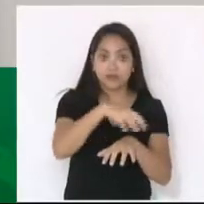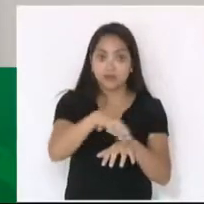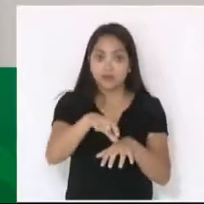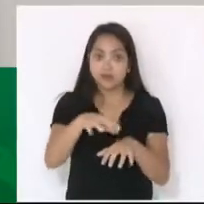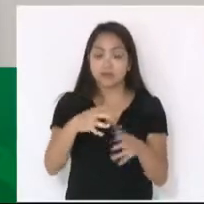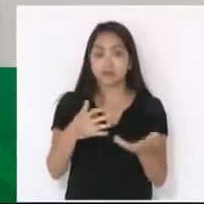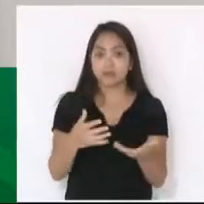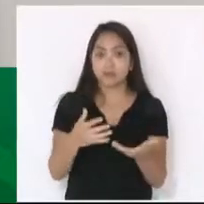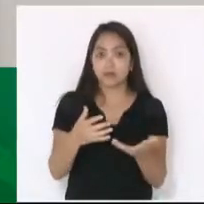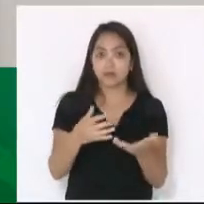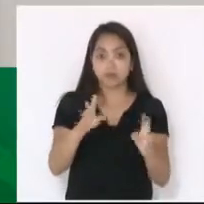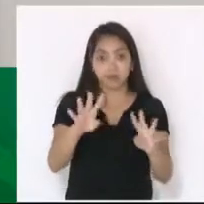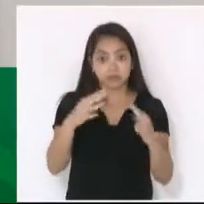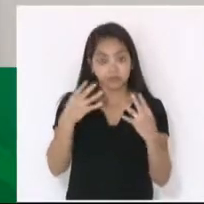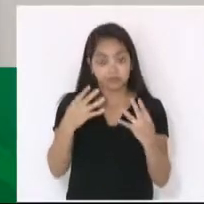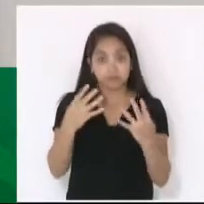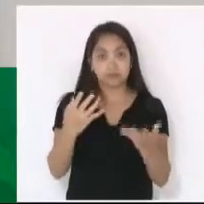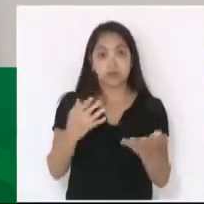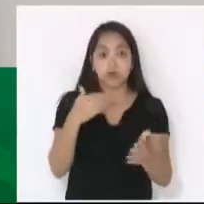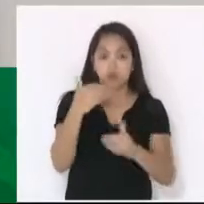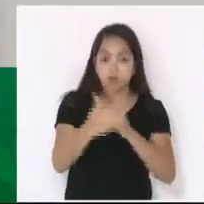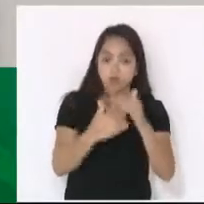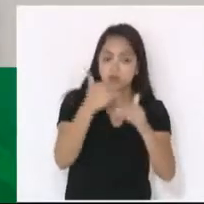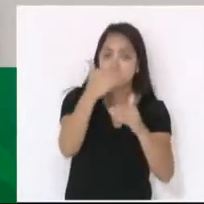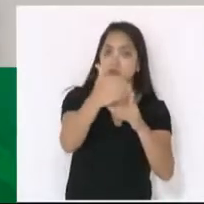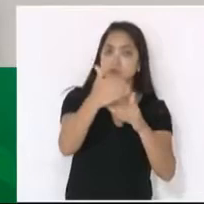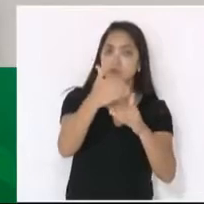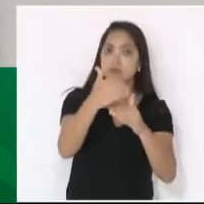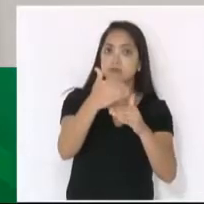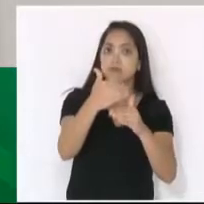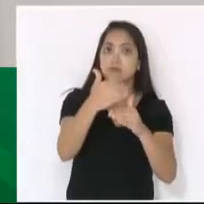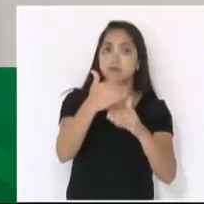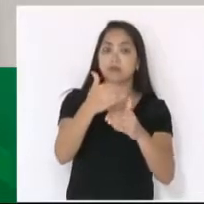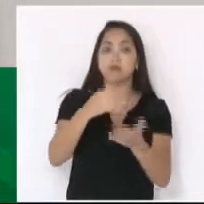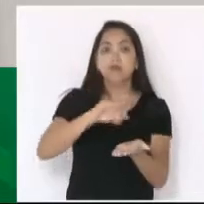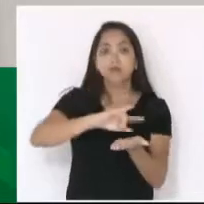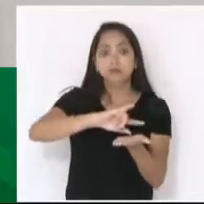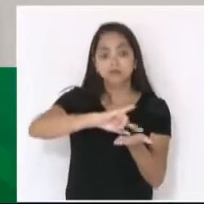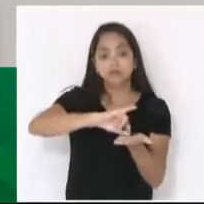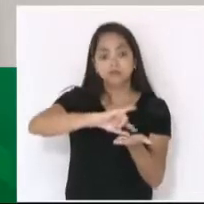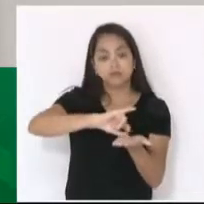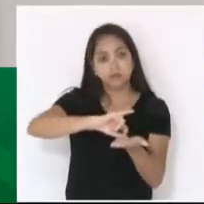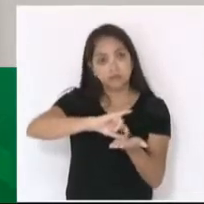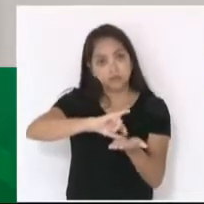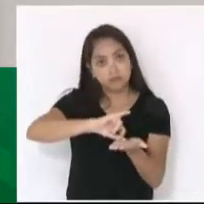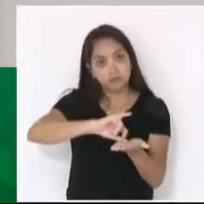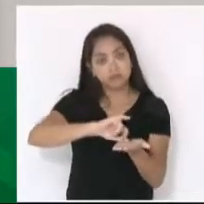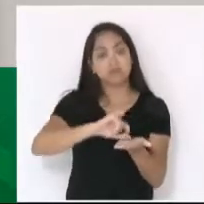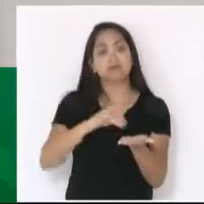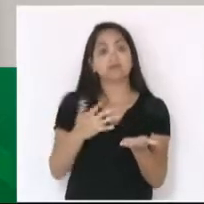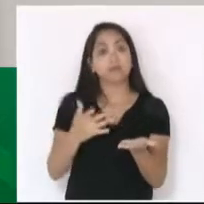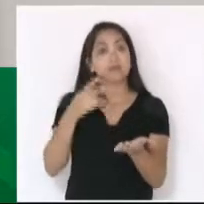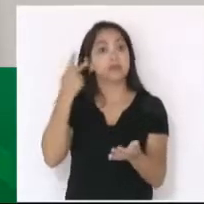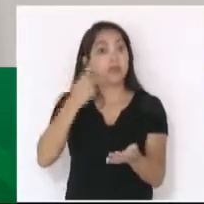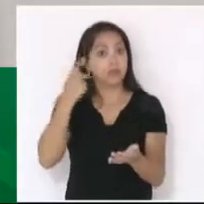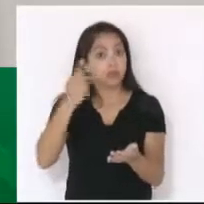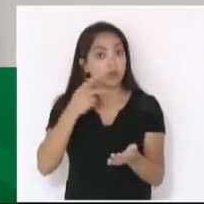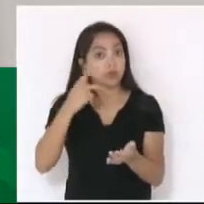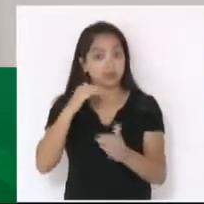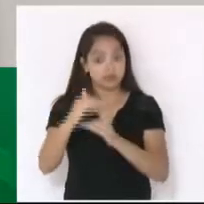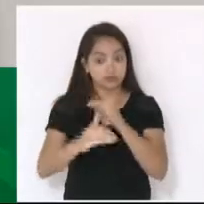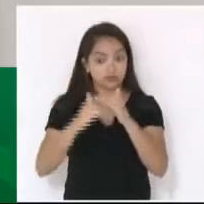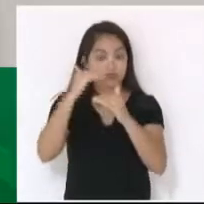um pouco de atenção o processo de desenvolvimento capitalista é nós podemos atribuir que a política de desenvolvimento